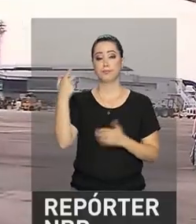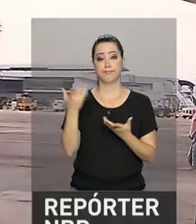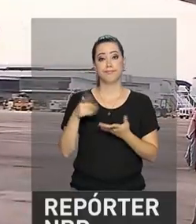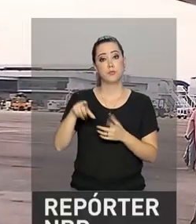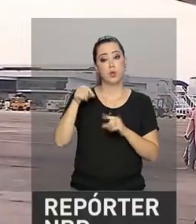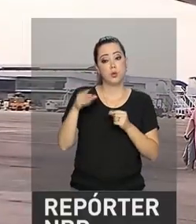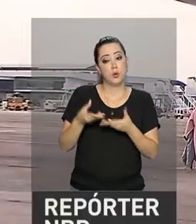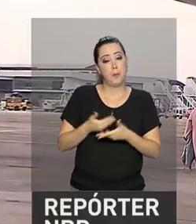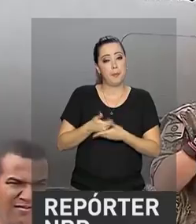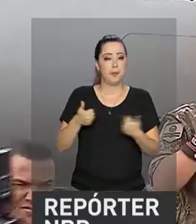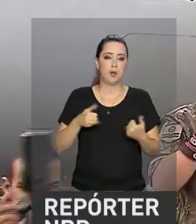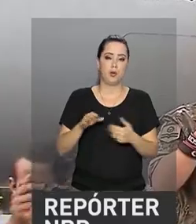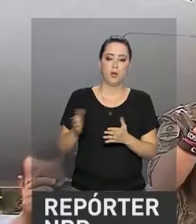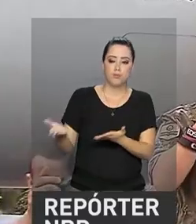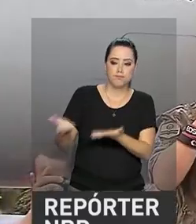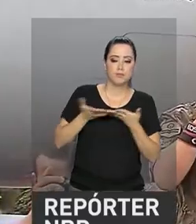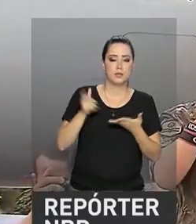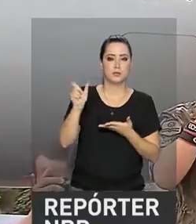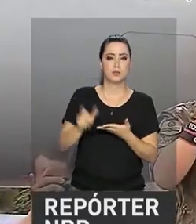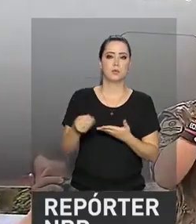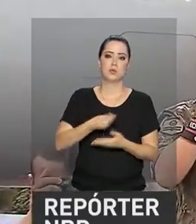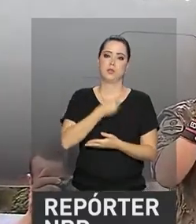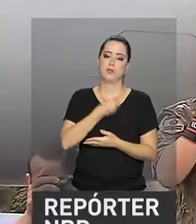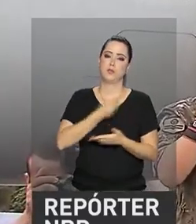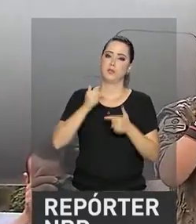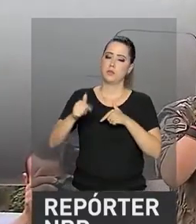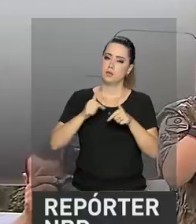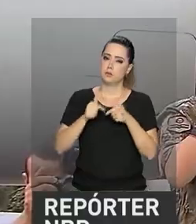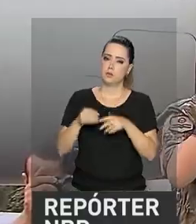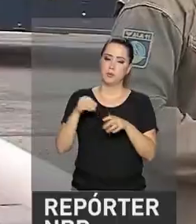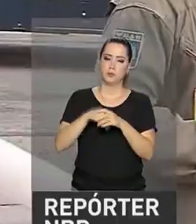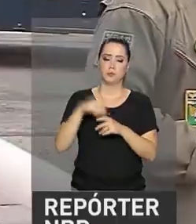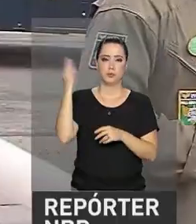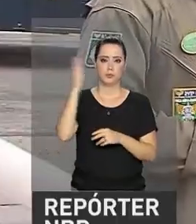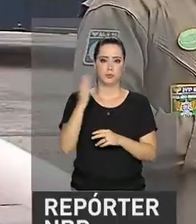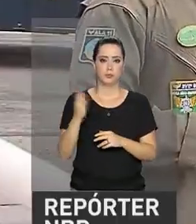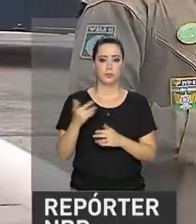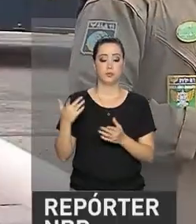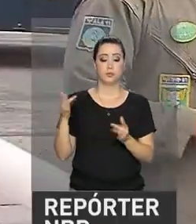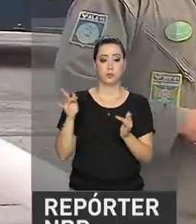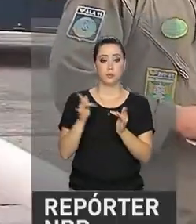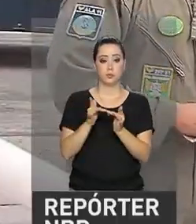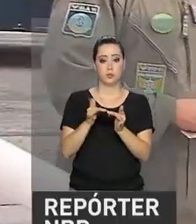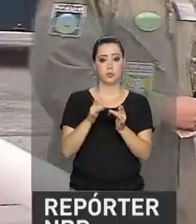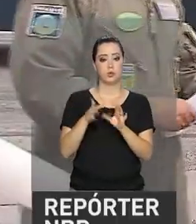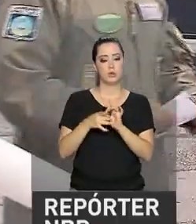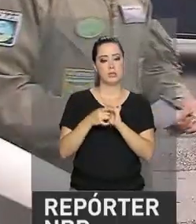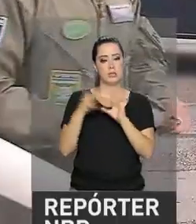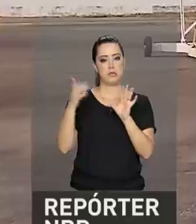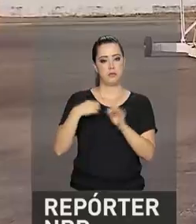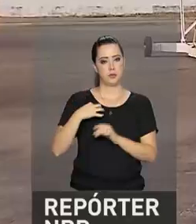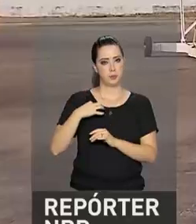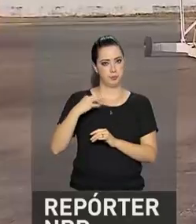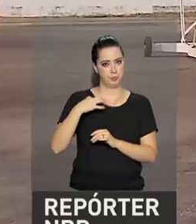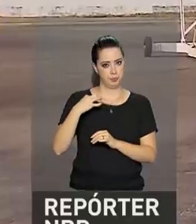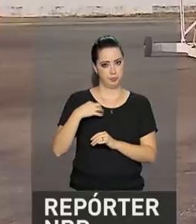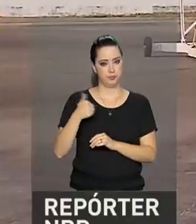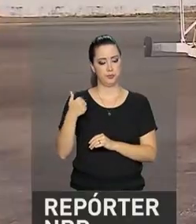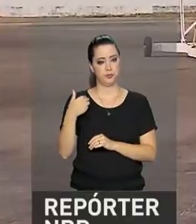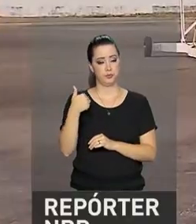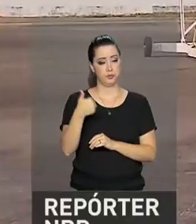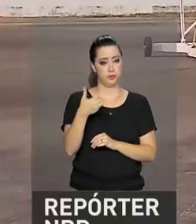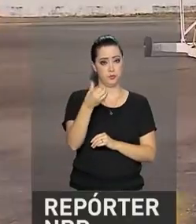dar melhores condições aos que querem viver e trabalhar no Brasil. A adesão foi feita de forma voluntária. São